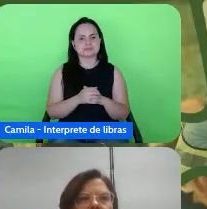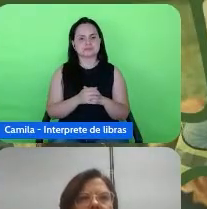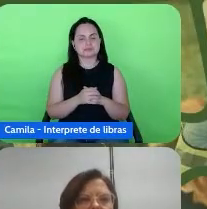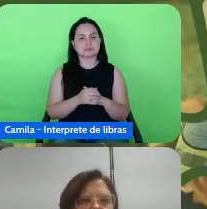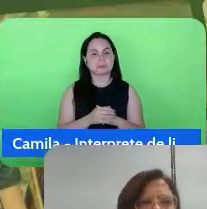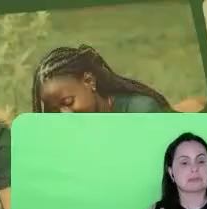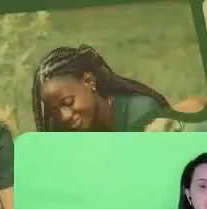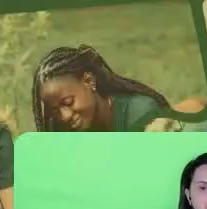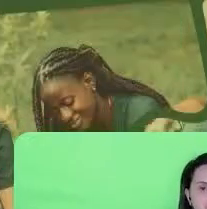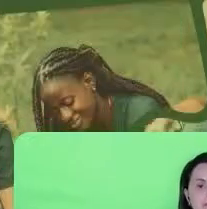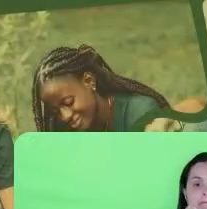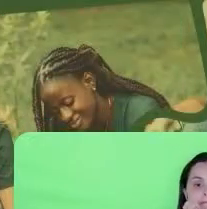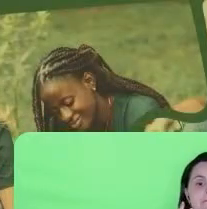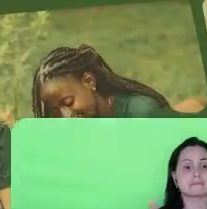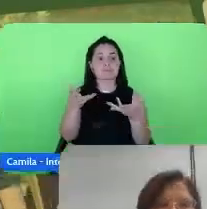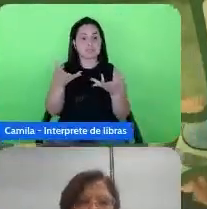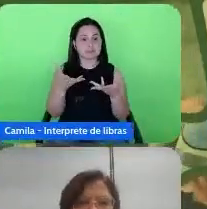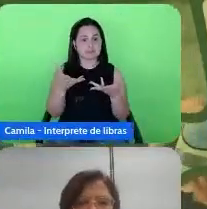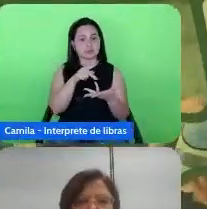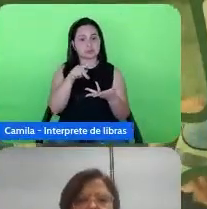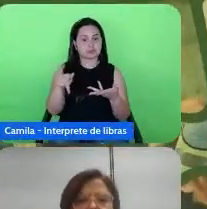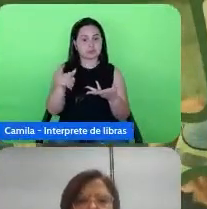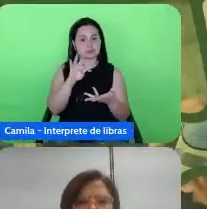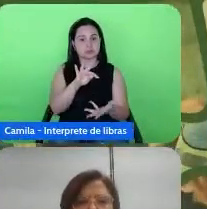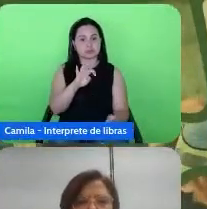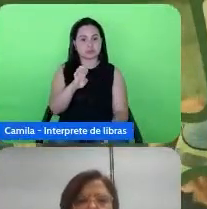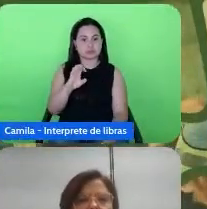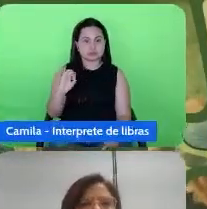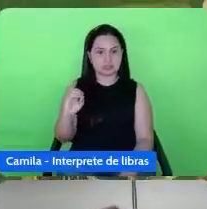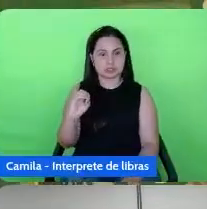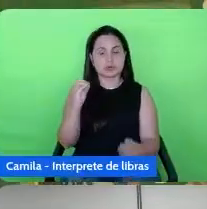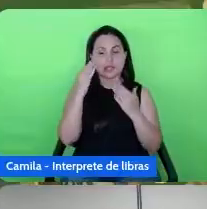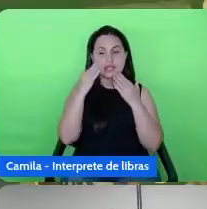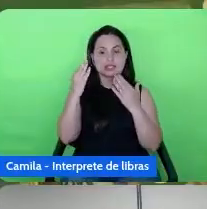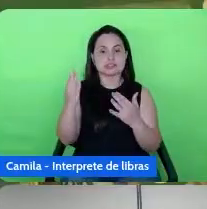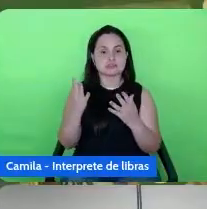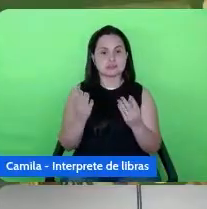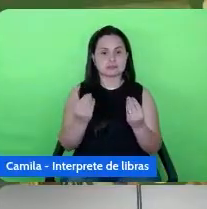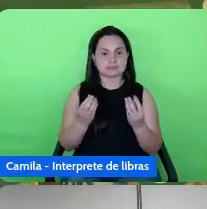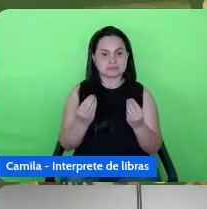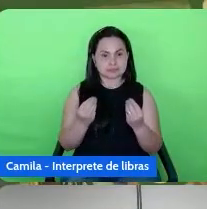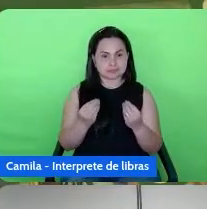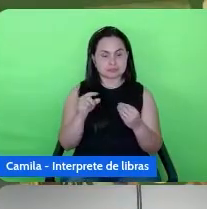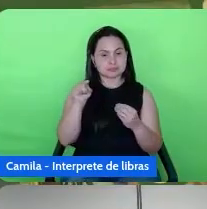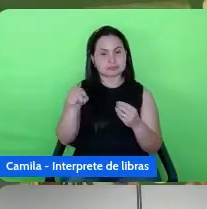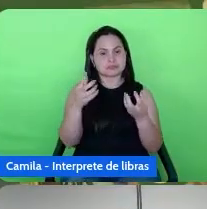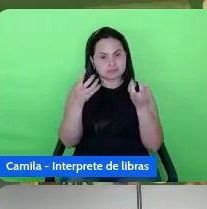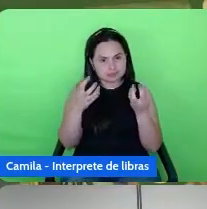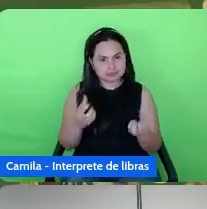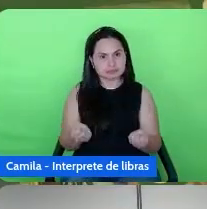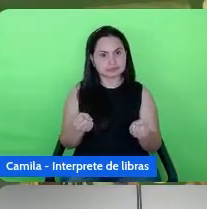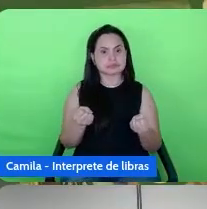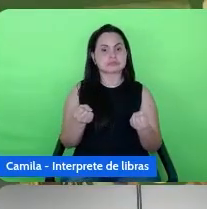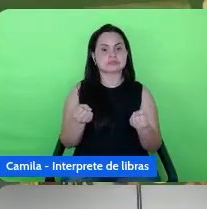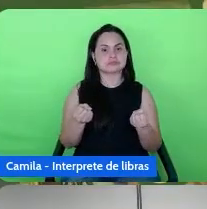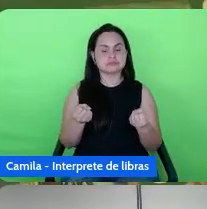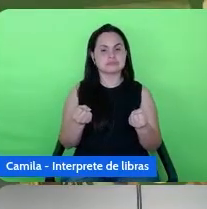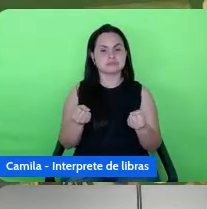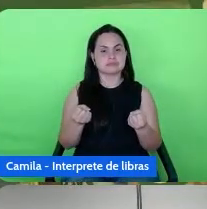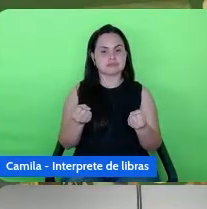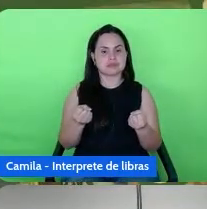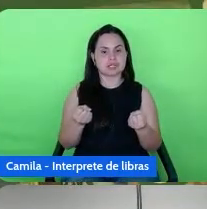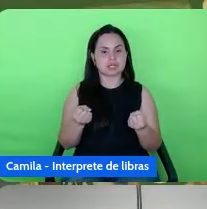Primeiramente, seja muito bem-vindo, professor Tel. Agradecemos muito, né, por aceitar o